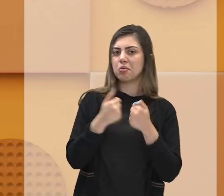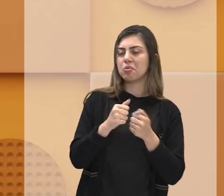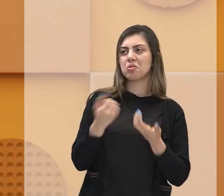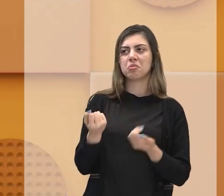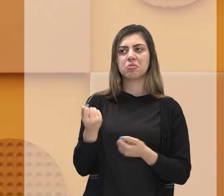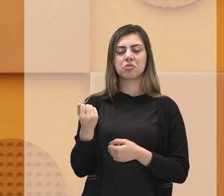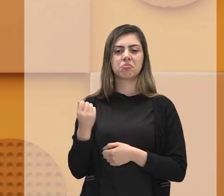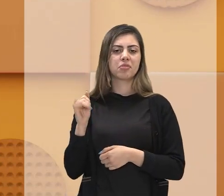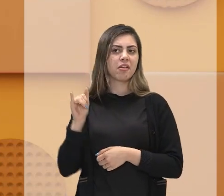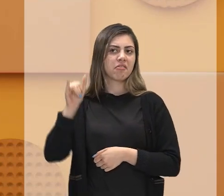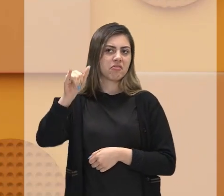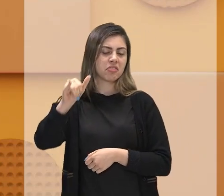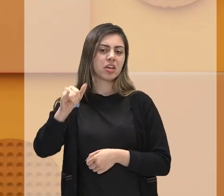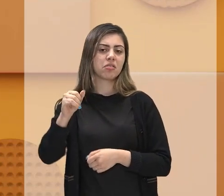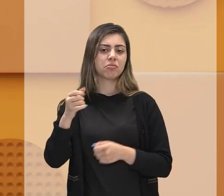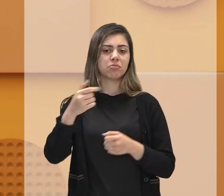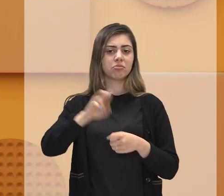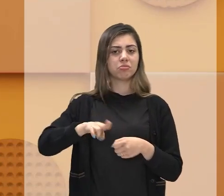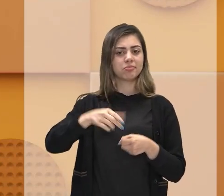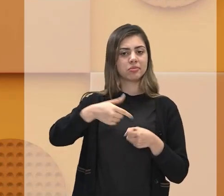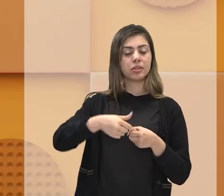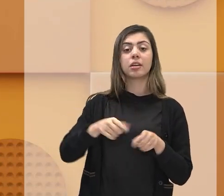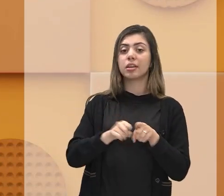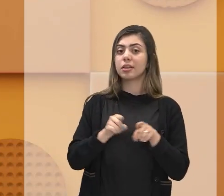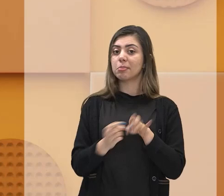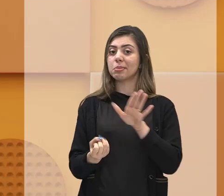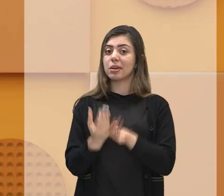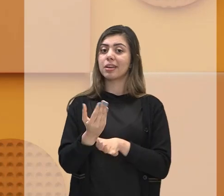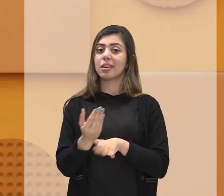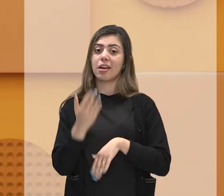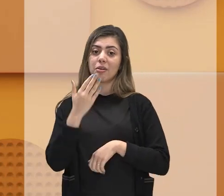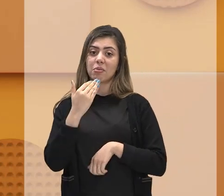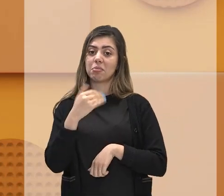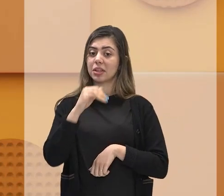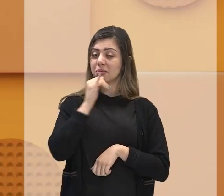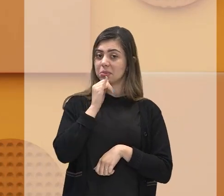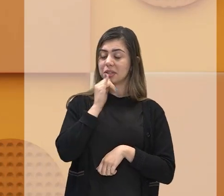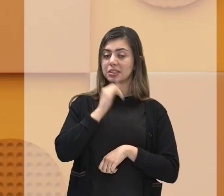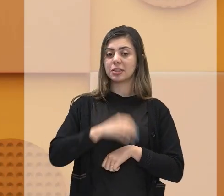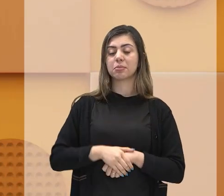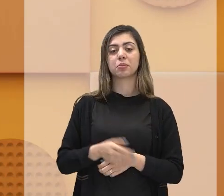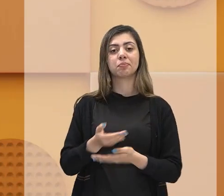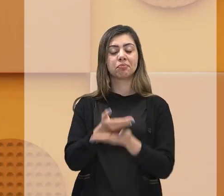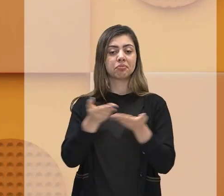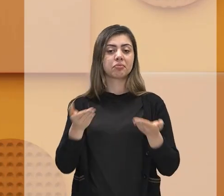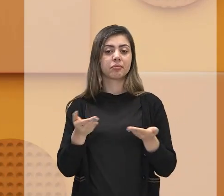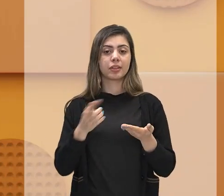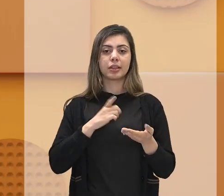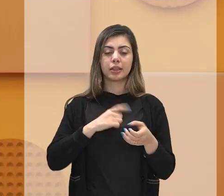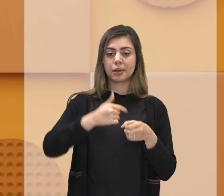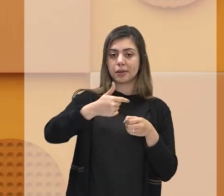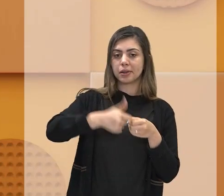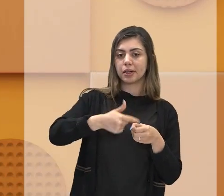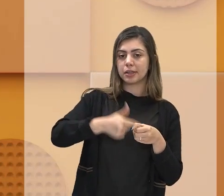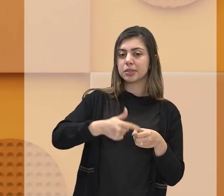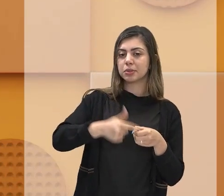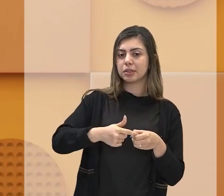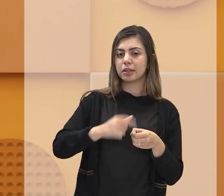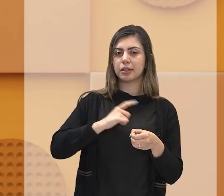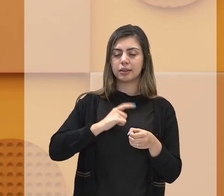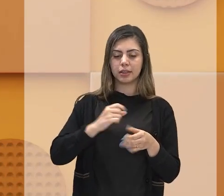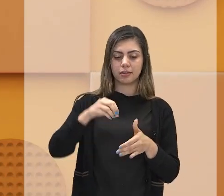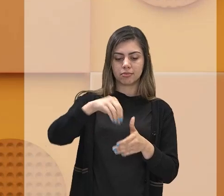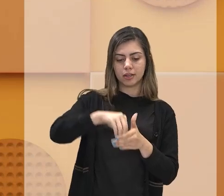mesmo, então, também para a produção de alimentos, como, por exemplo, quando você coloca a gasolina ali dentro de um motor para